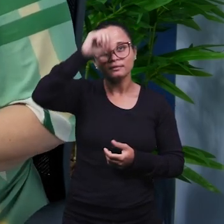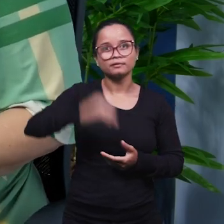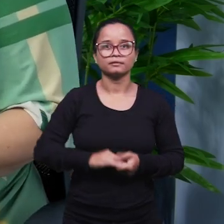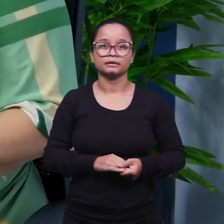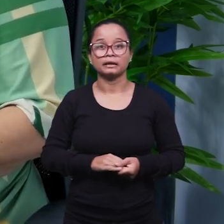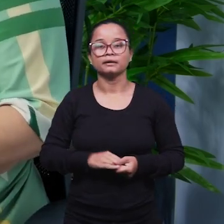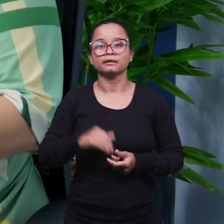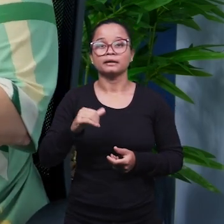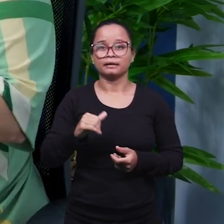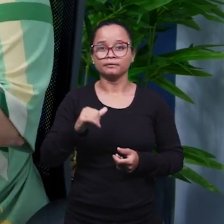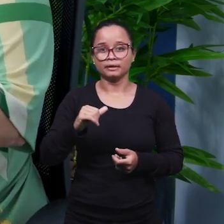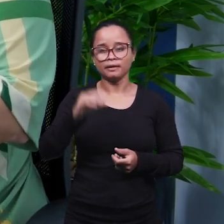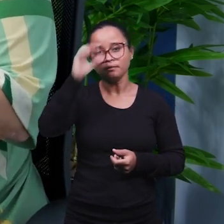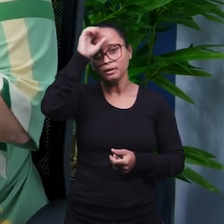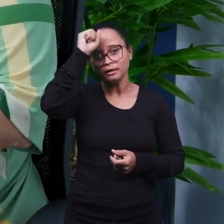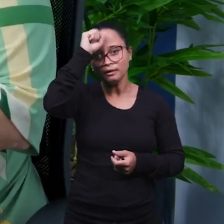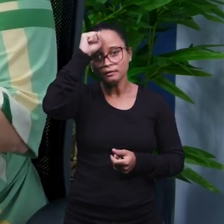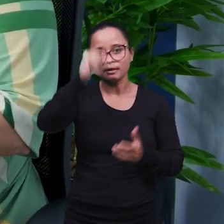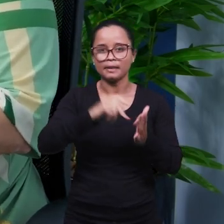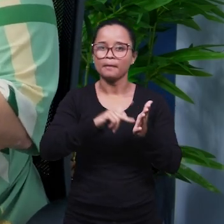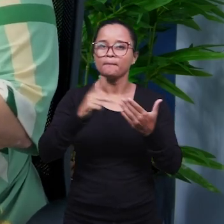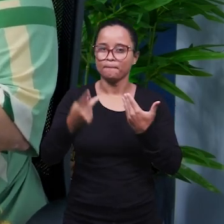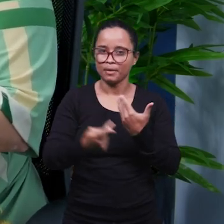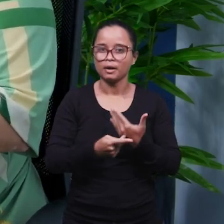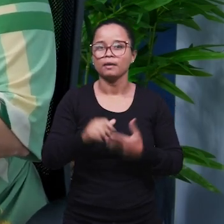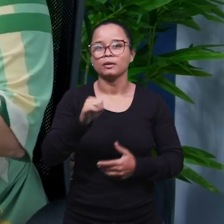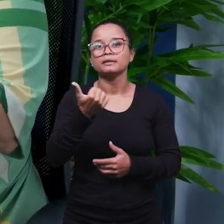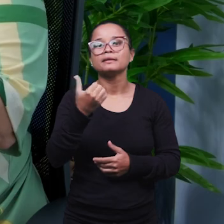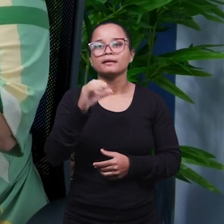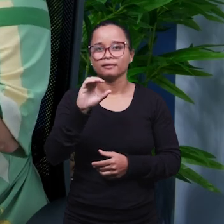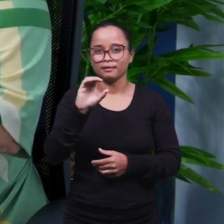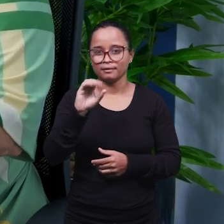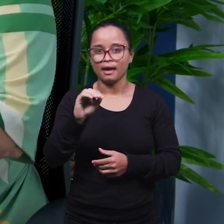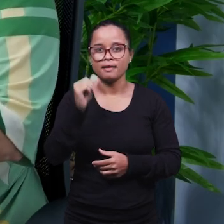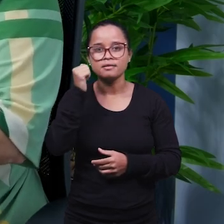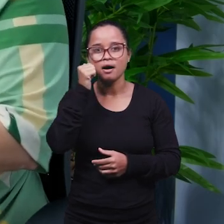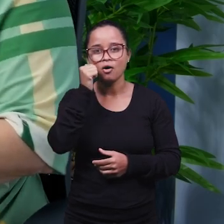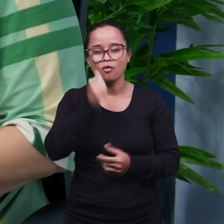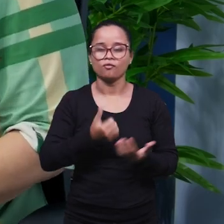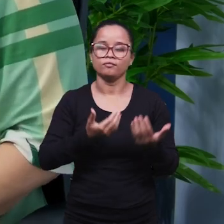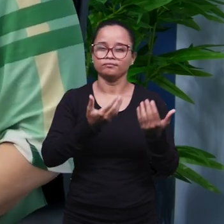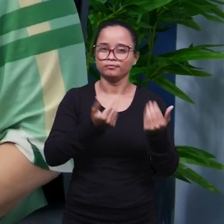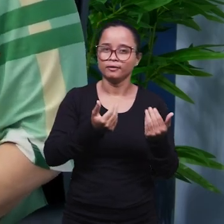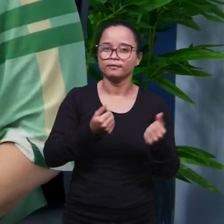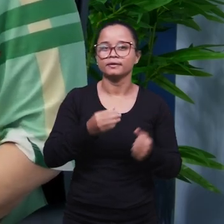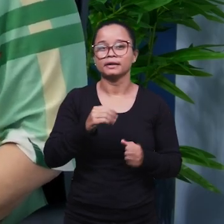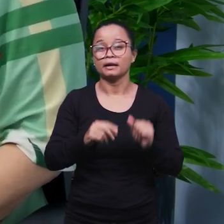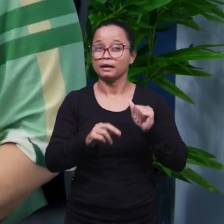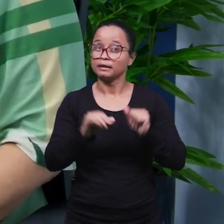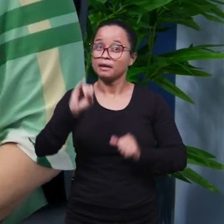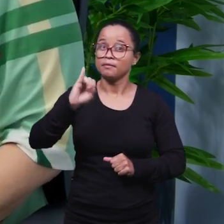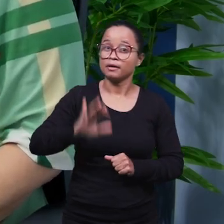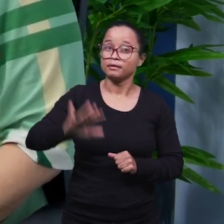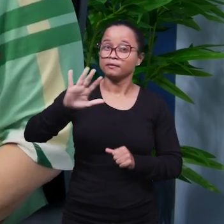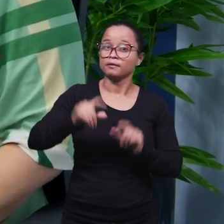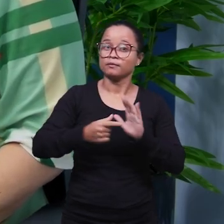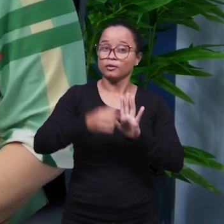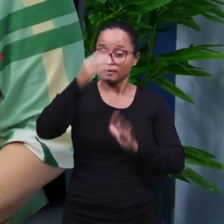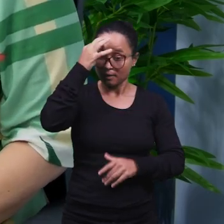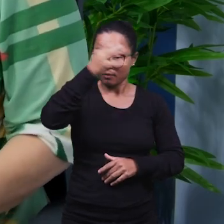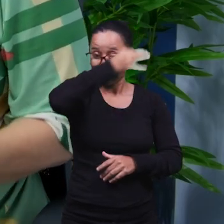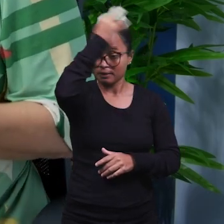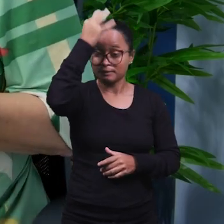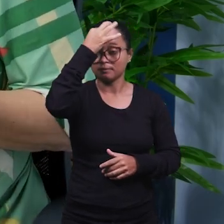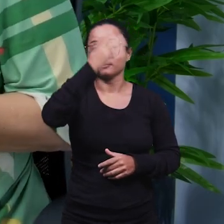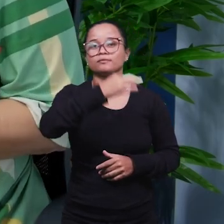parábola das 10 virgens. Então, é uma imagem que representa o quê? Batismo com o Espírito Santo. Então, se eu tenho isso, por